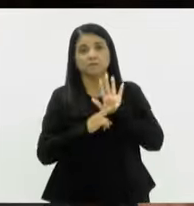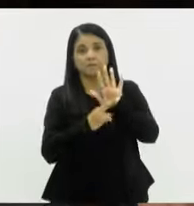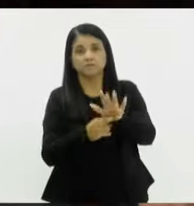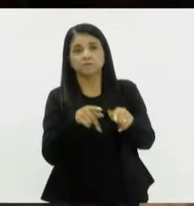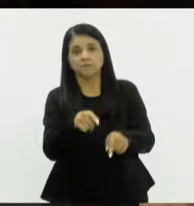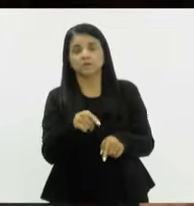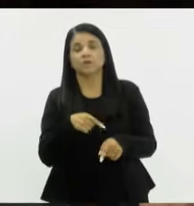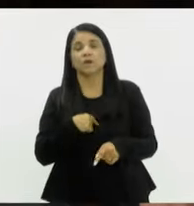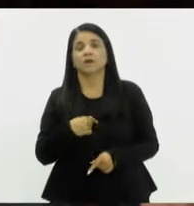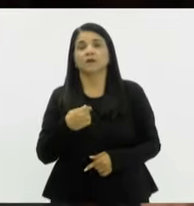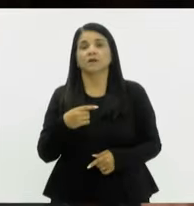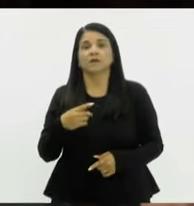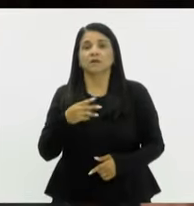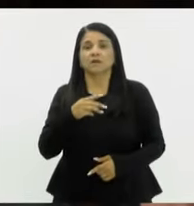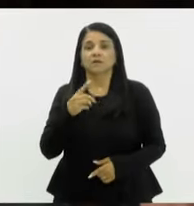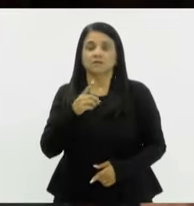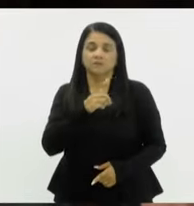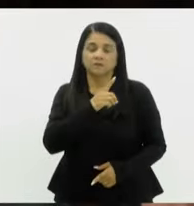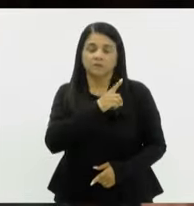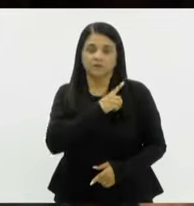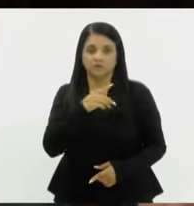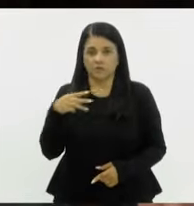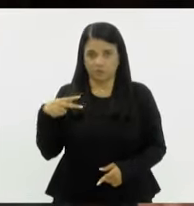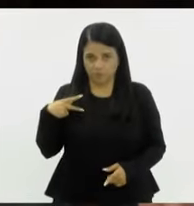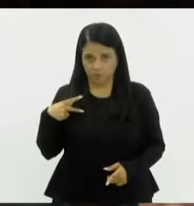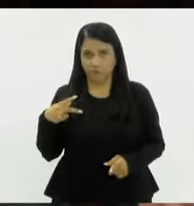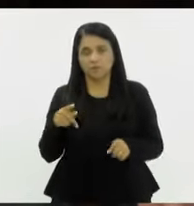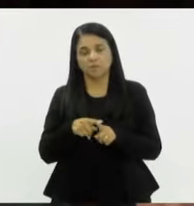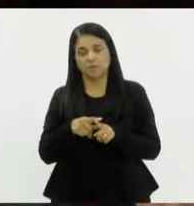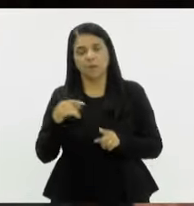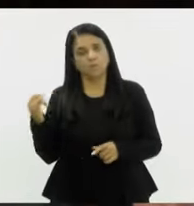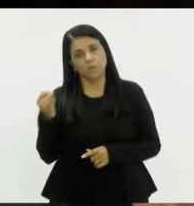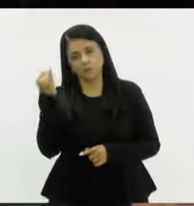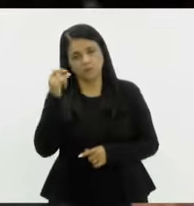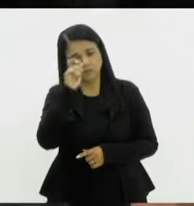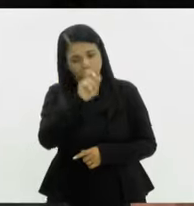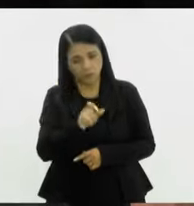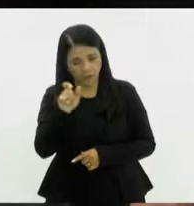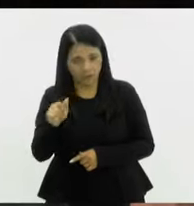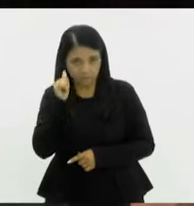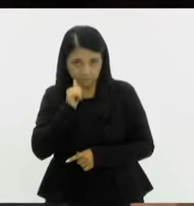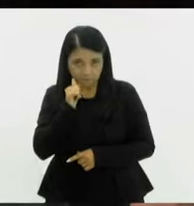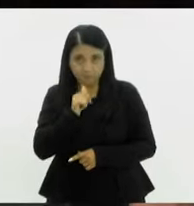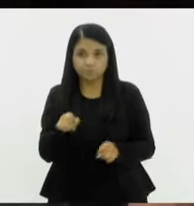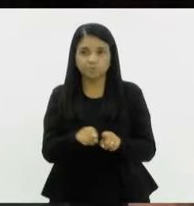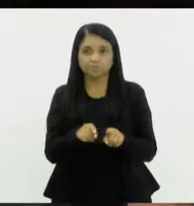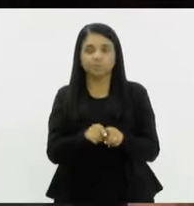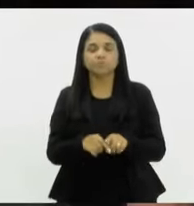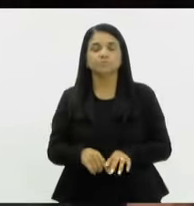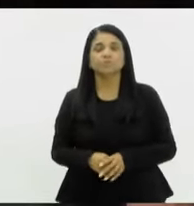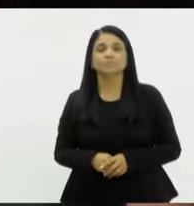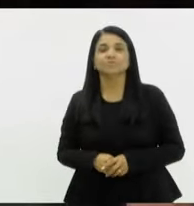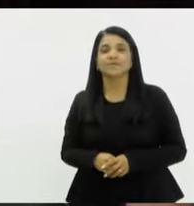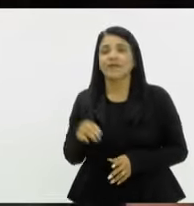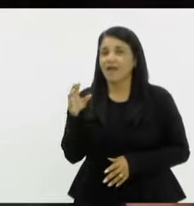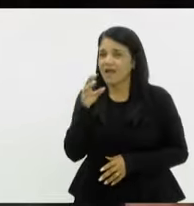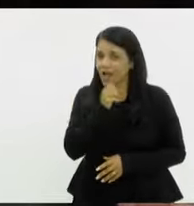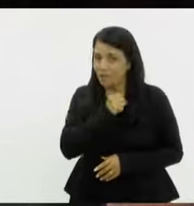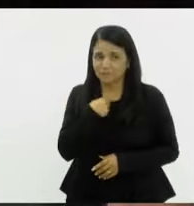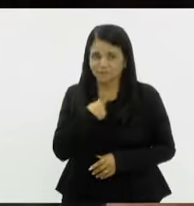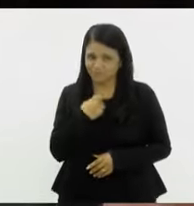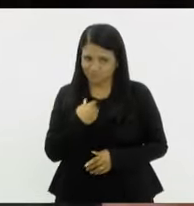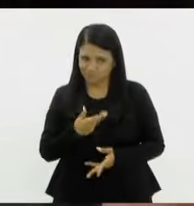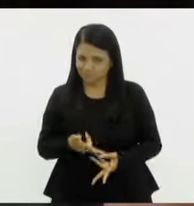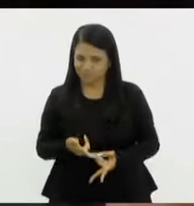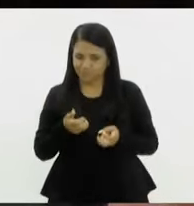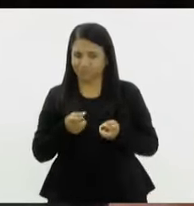importante Quando se diz respeito quando a gente f de mulher e queria muito quer dizer rápida Eu não sou Vocês já viram